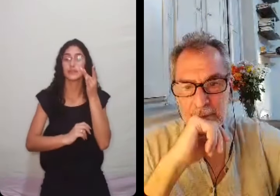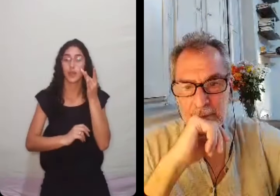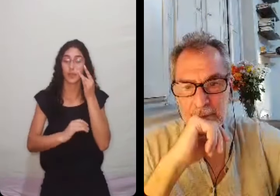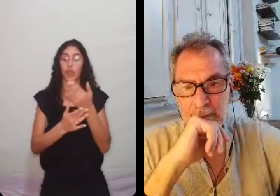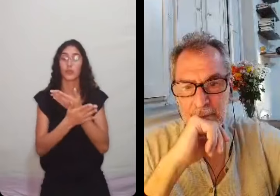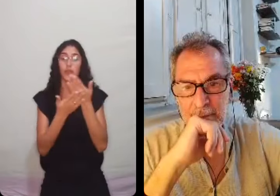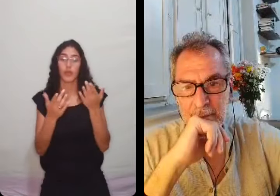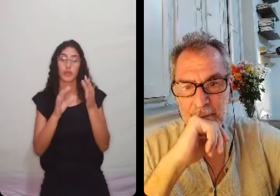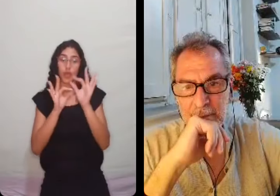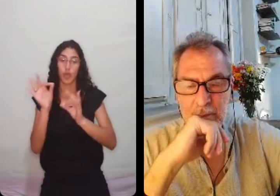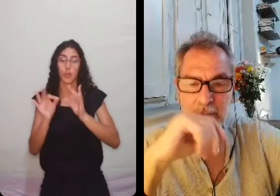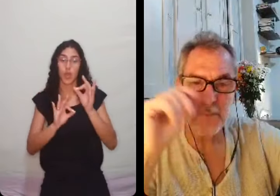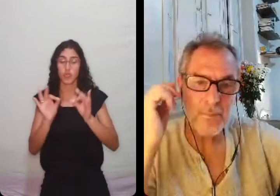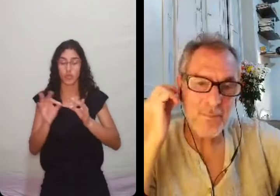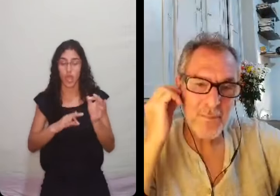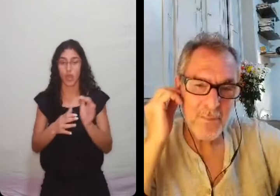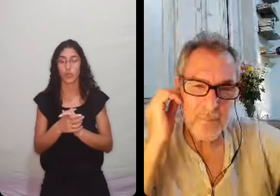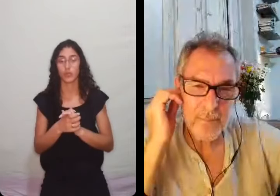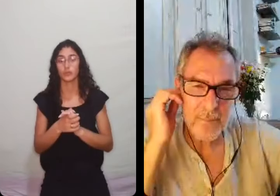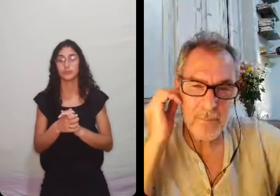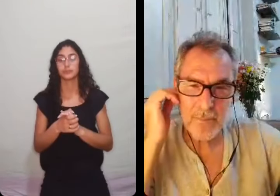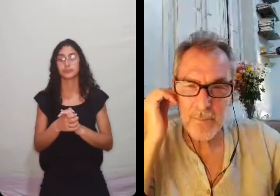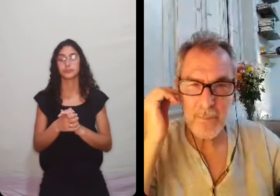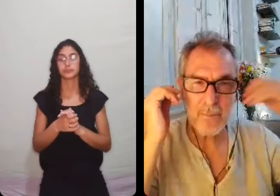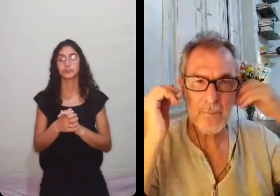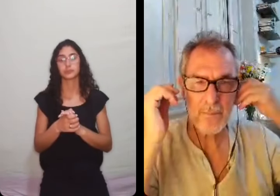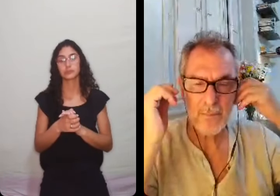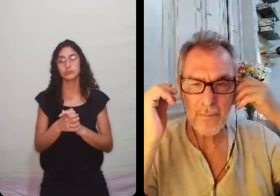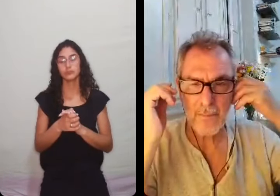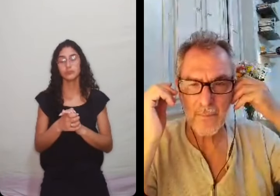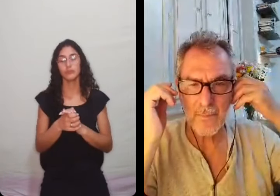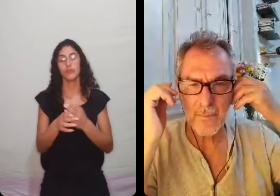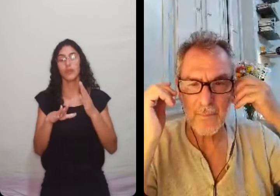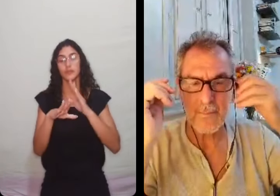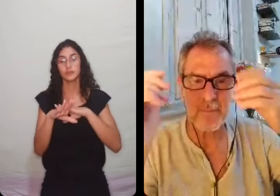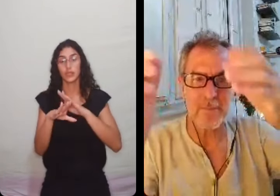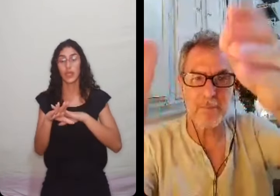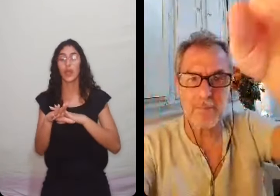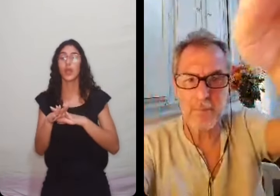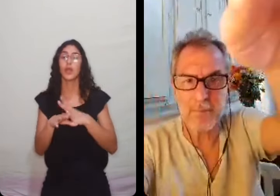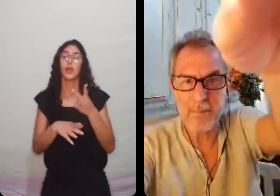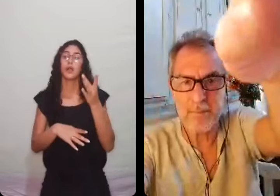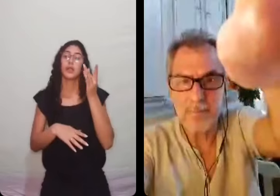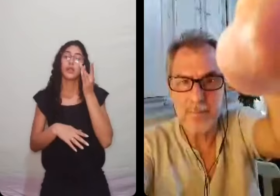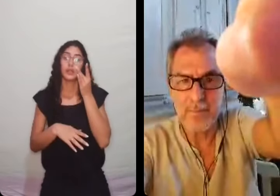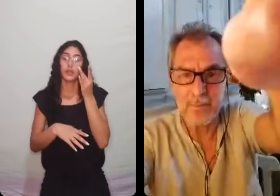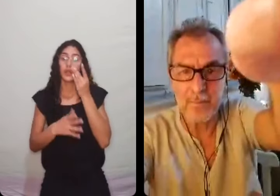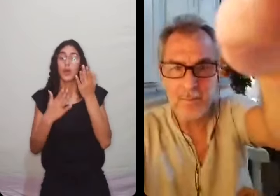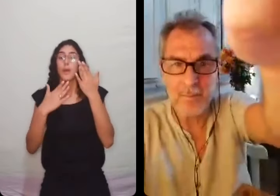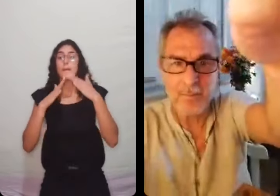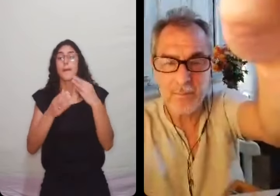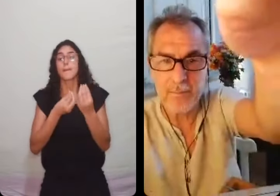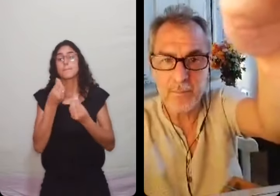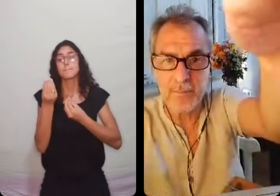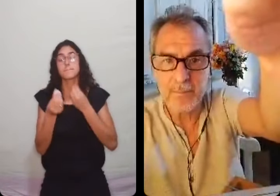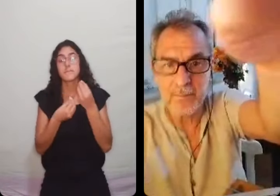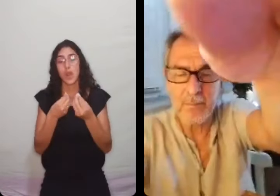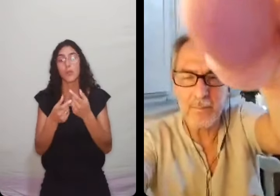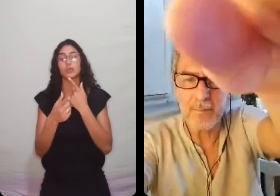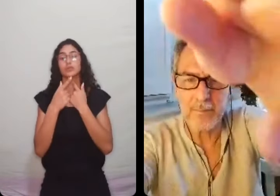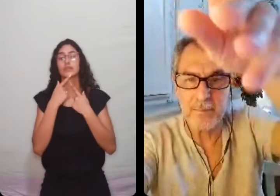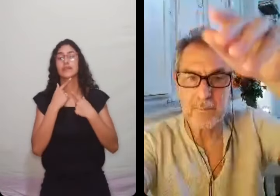apresentado para o PROAC para uma apresentação presencial, só que como no desejo de que a pandemia